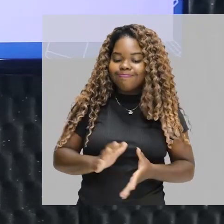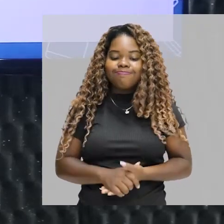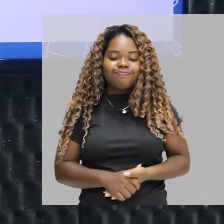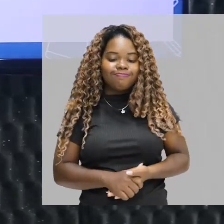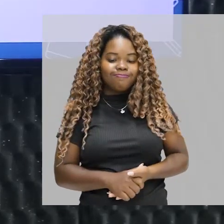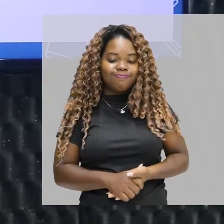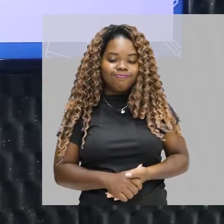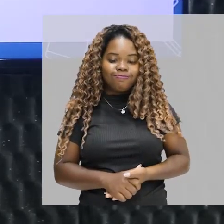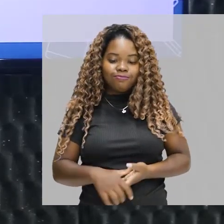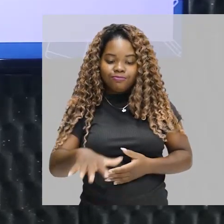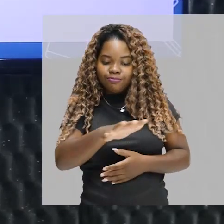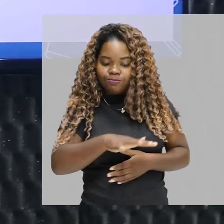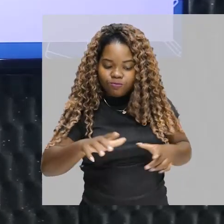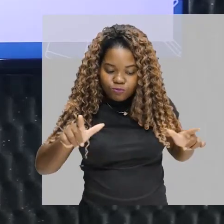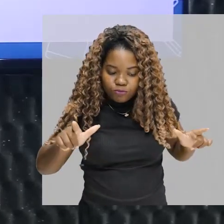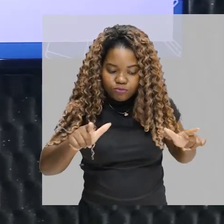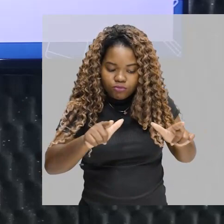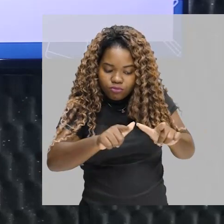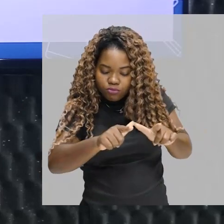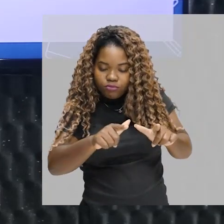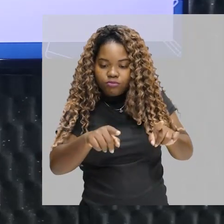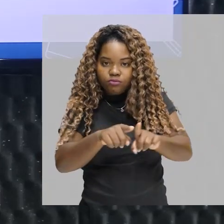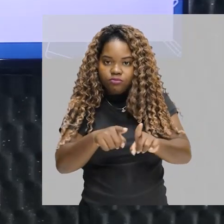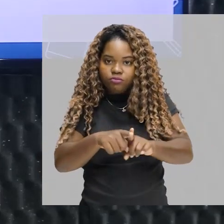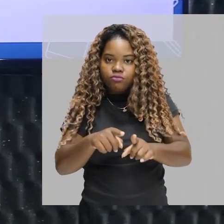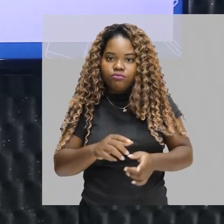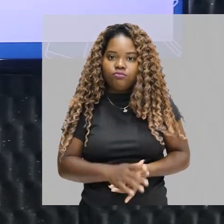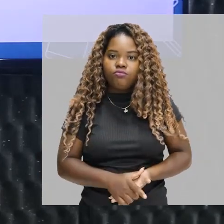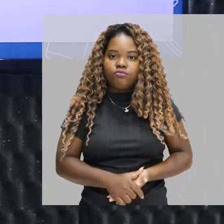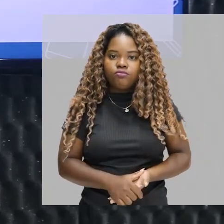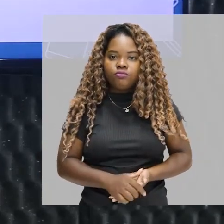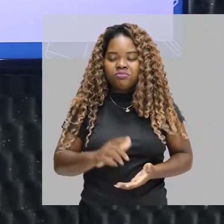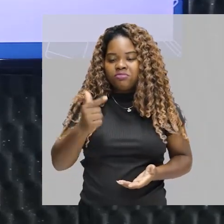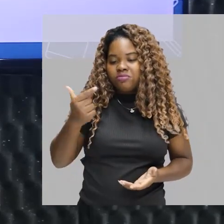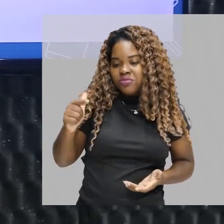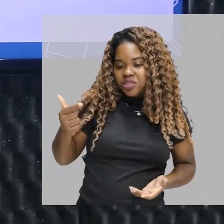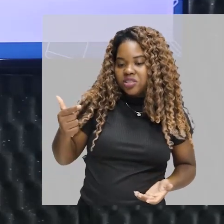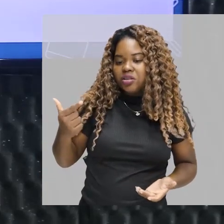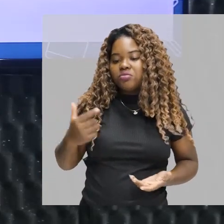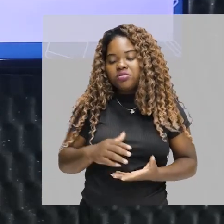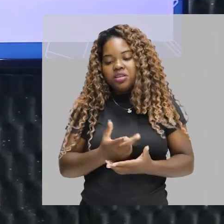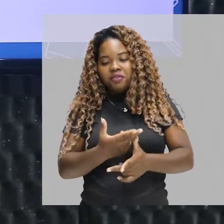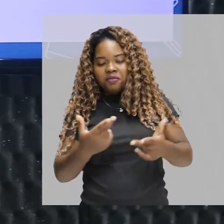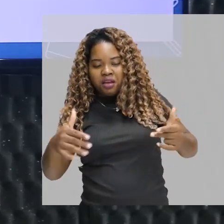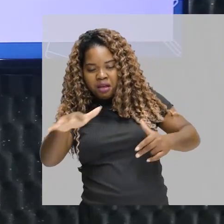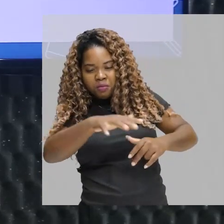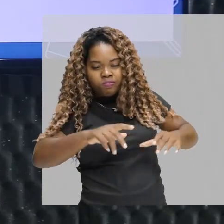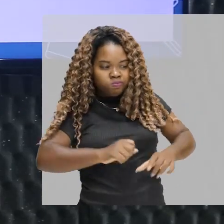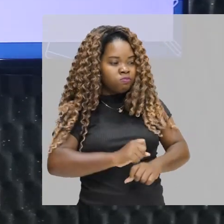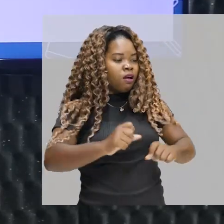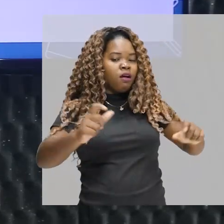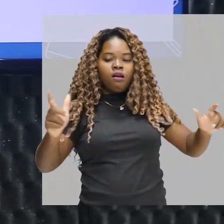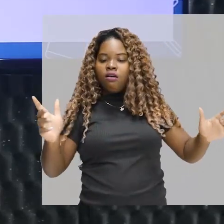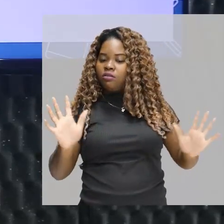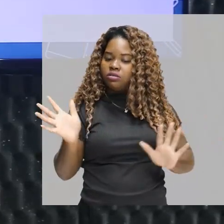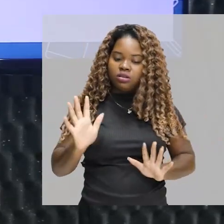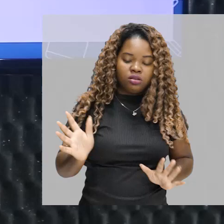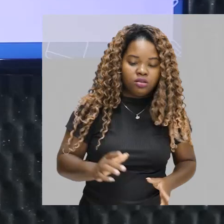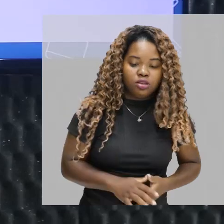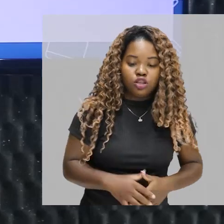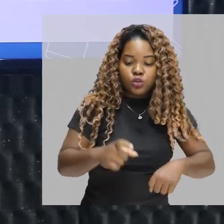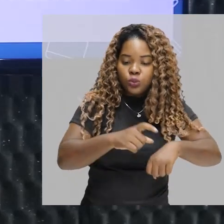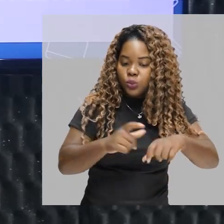O espaço é um cenário limitado, ou seja, não tem muitos ambientes e o tempo